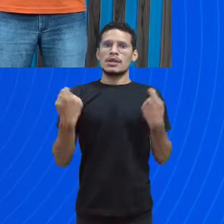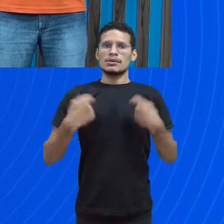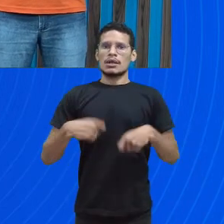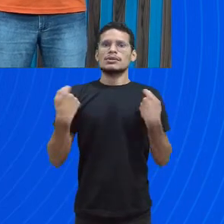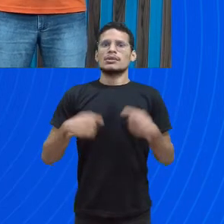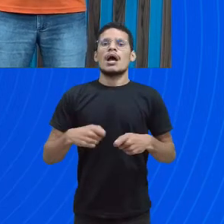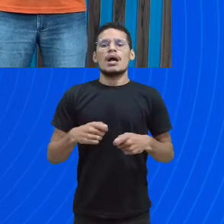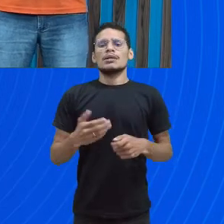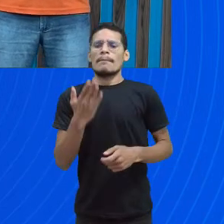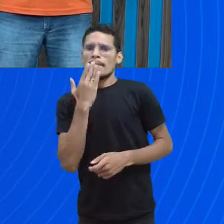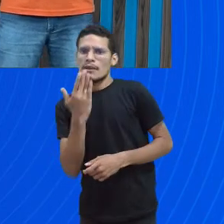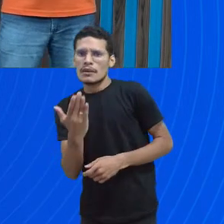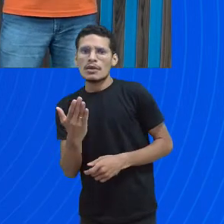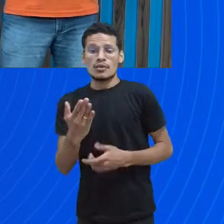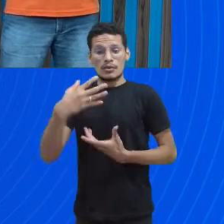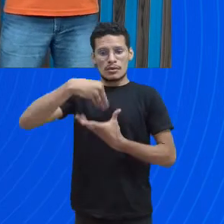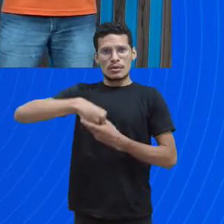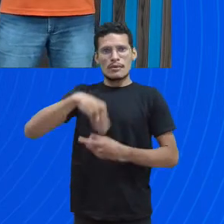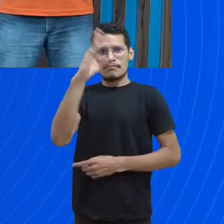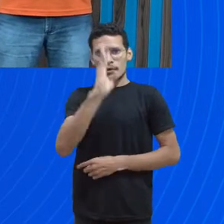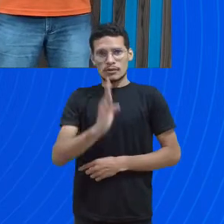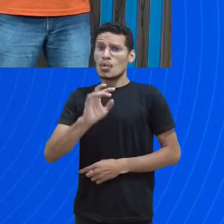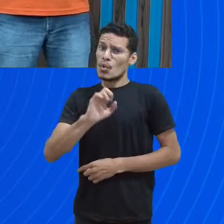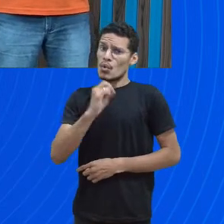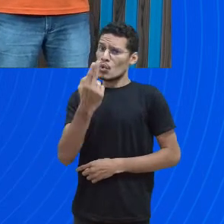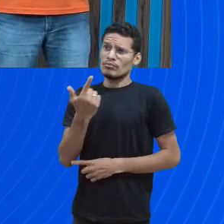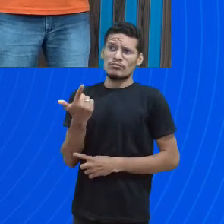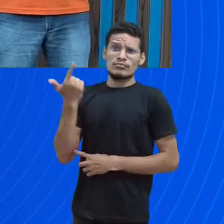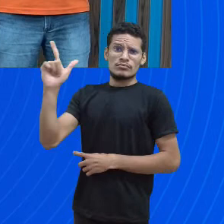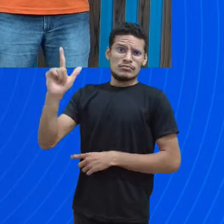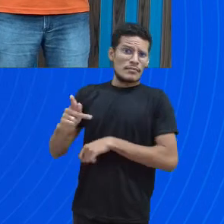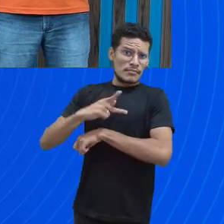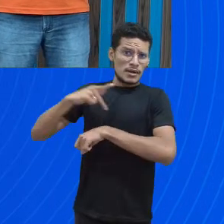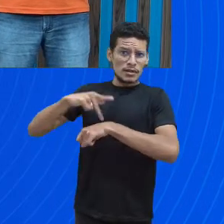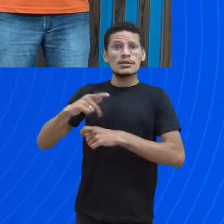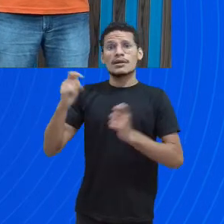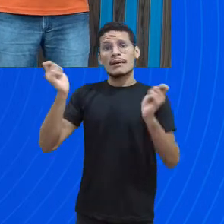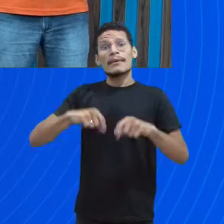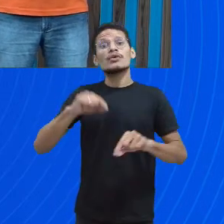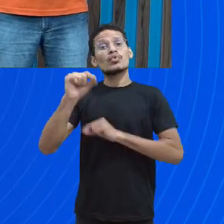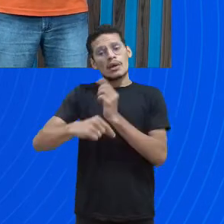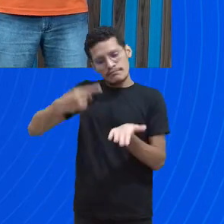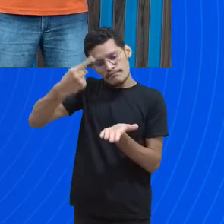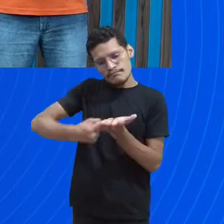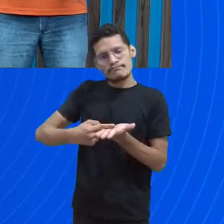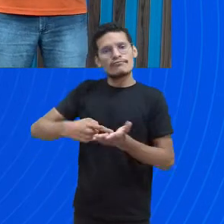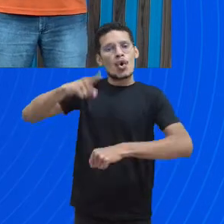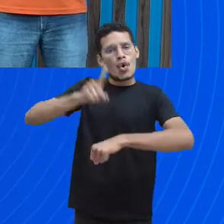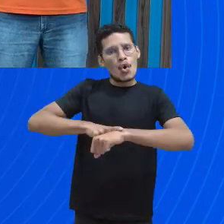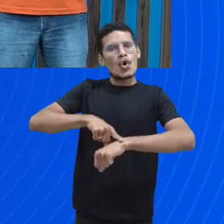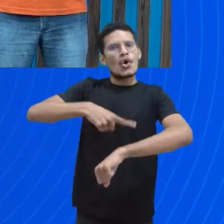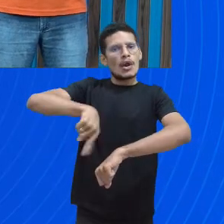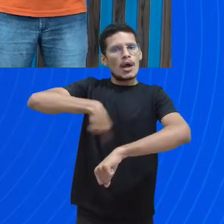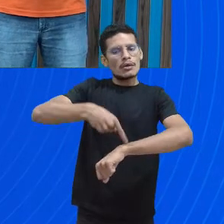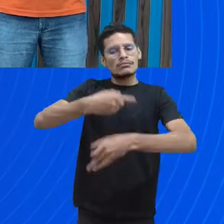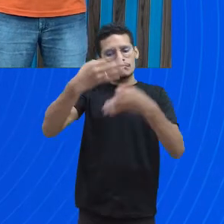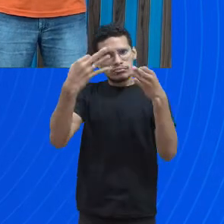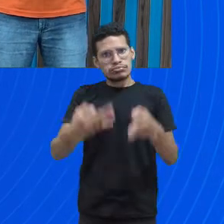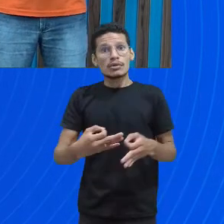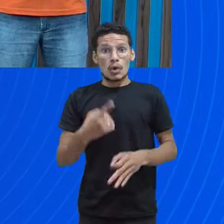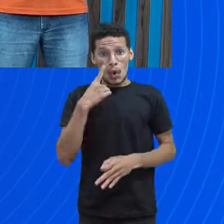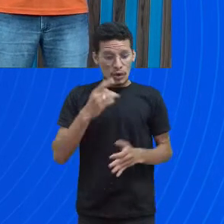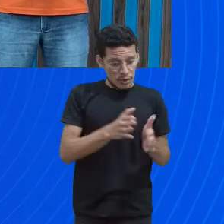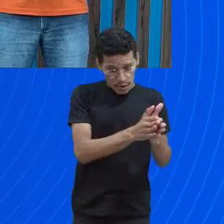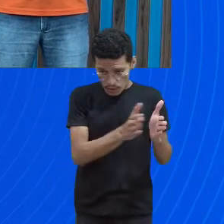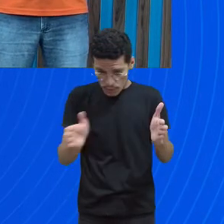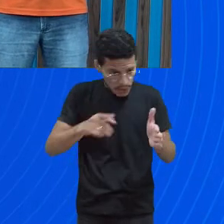uma solicitação, não só no Brasil, mas no mundo todo, foi para que se estabelecesse uma carga horária. Olha, para trabalhar esse